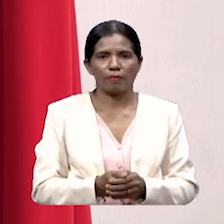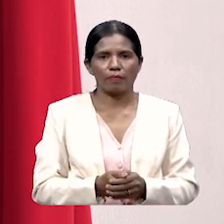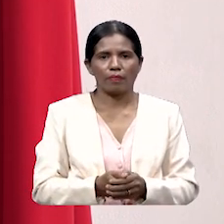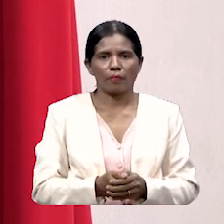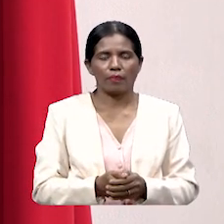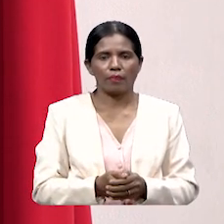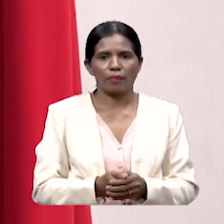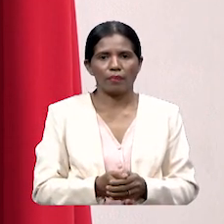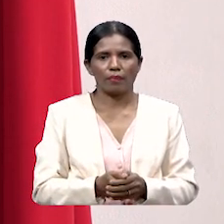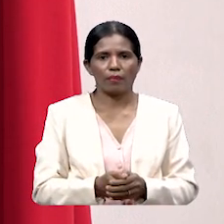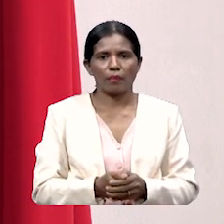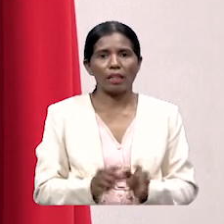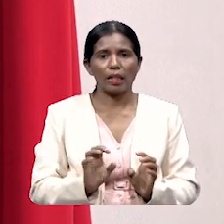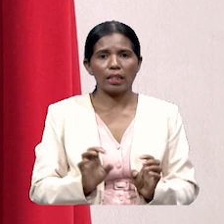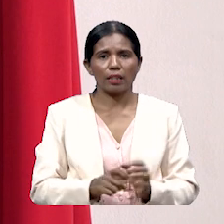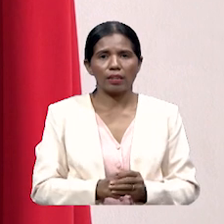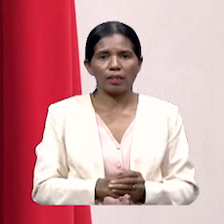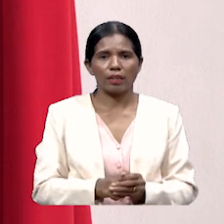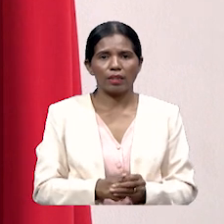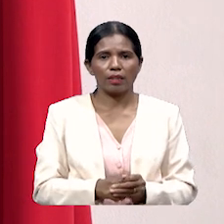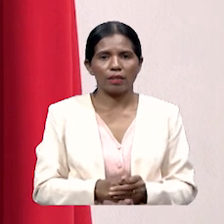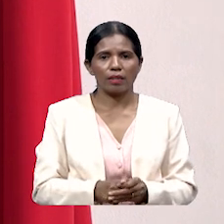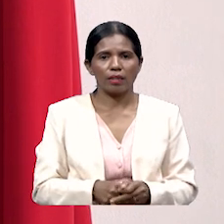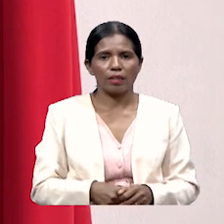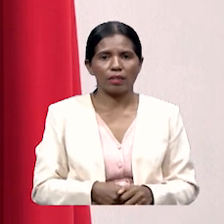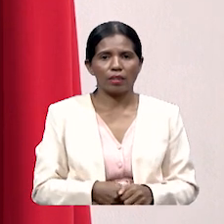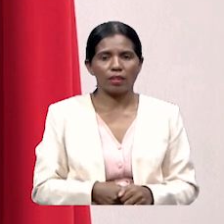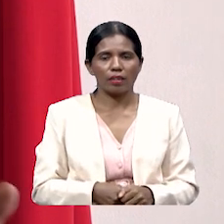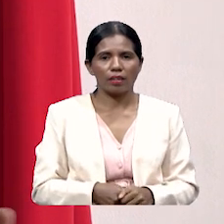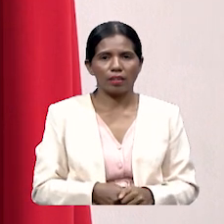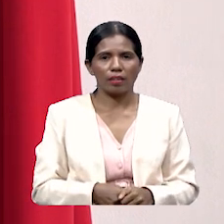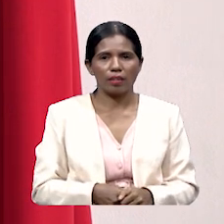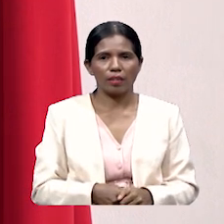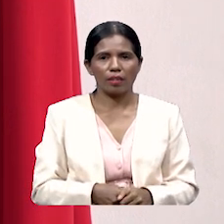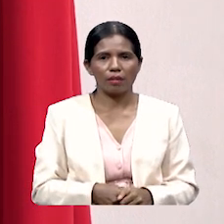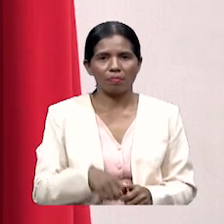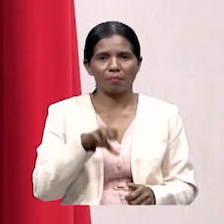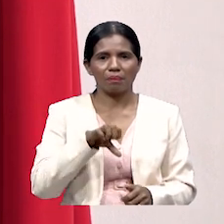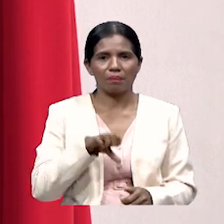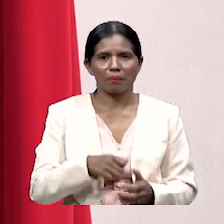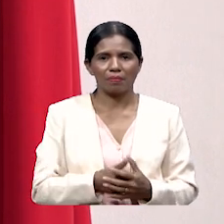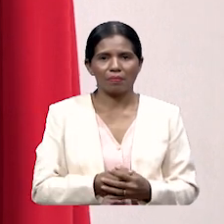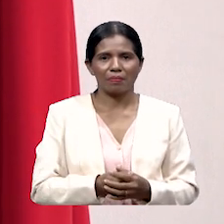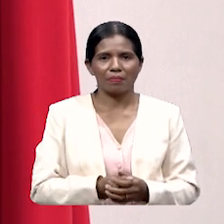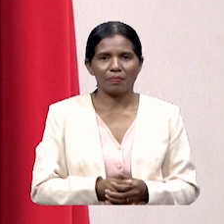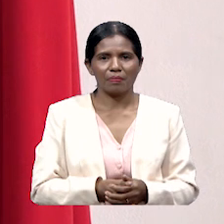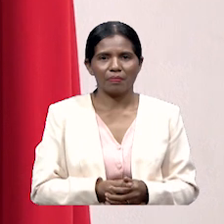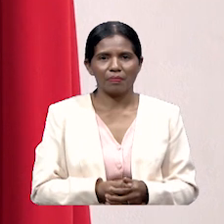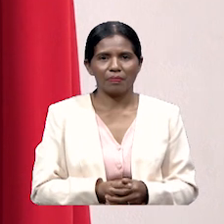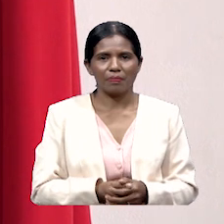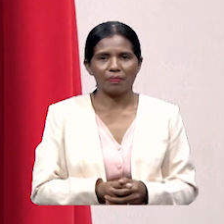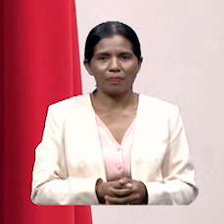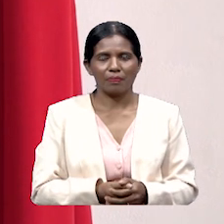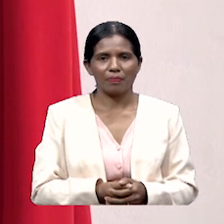Portugal, Ita ia ter na facilidade também, mas nações se selecle. Ou Itacar, Caruca, Ema, por exemplo, para Brasil. Então, escolha o